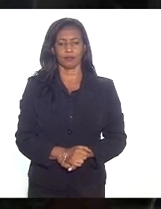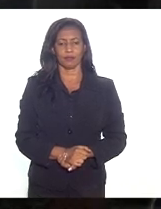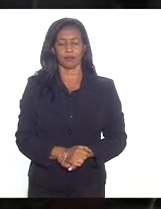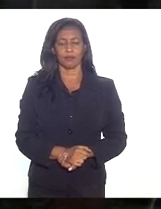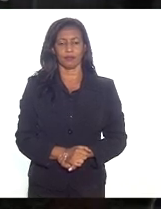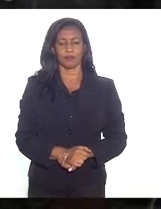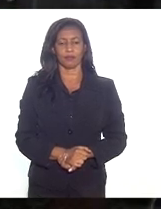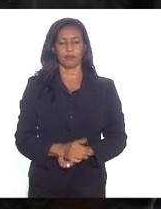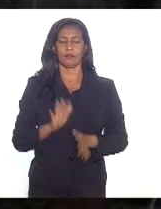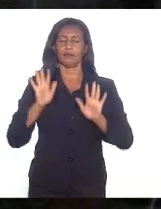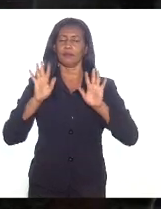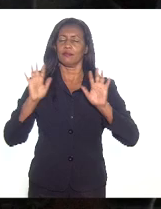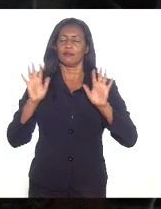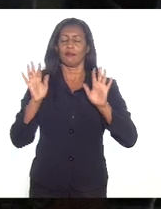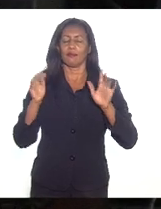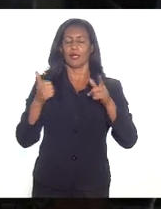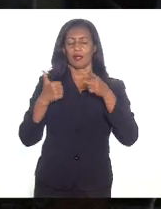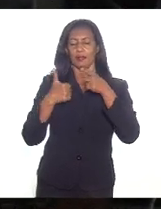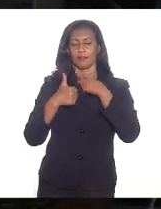Primeiro,